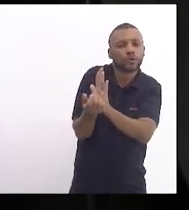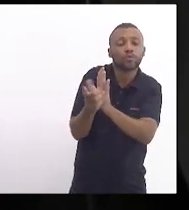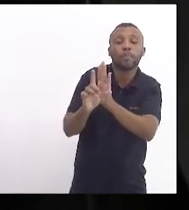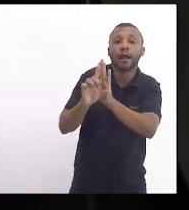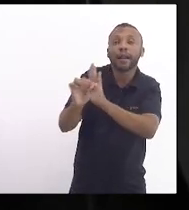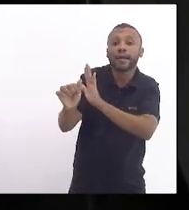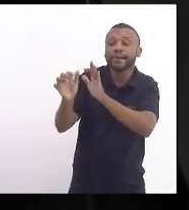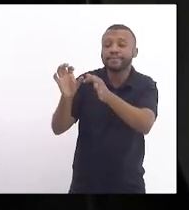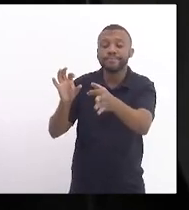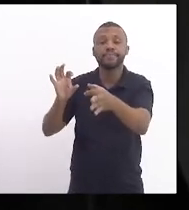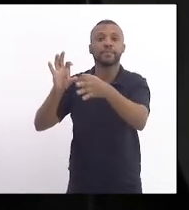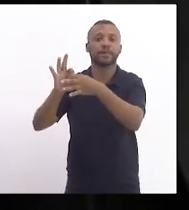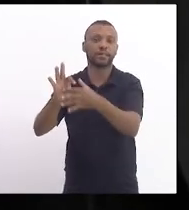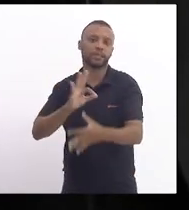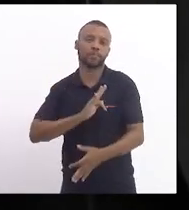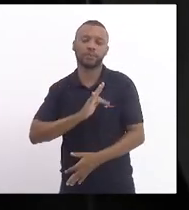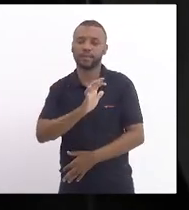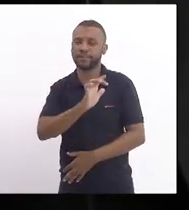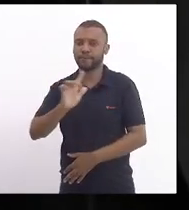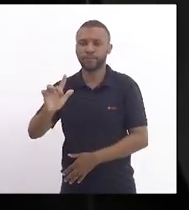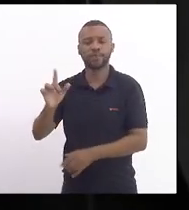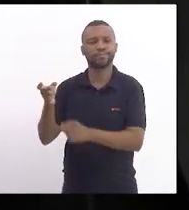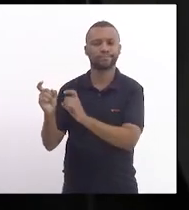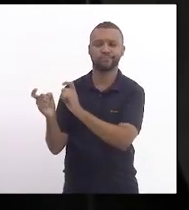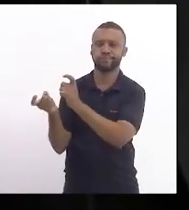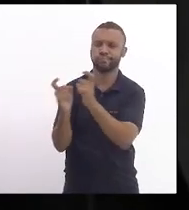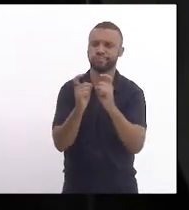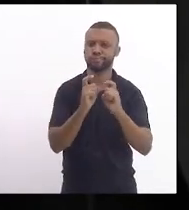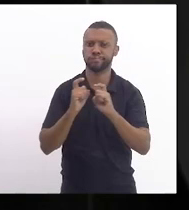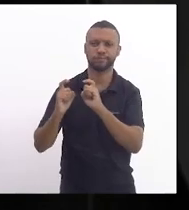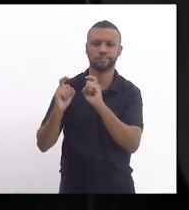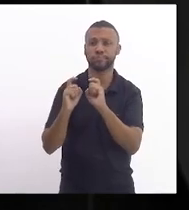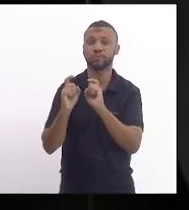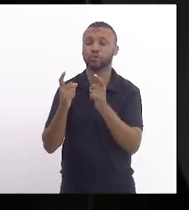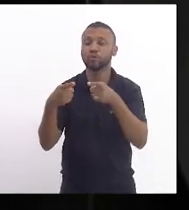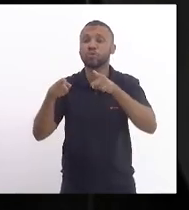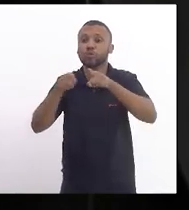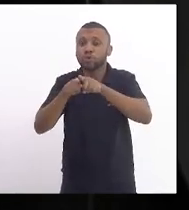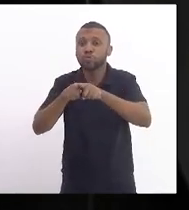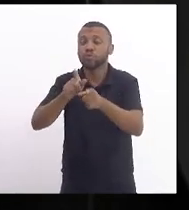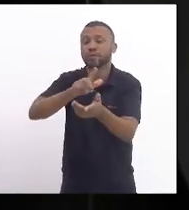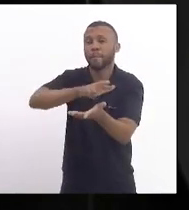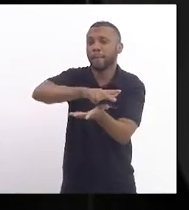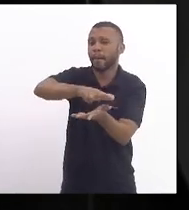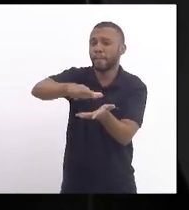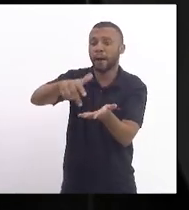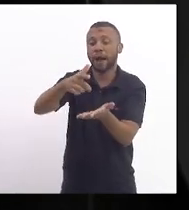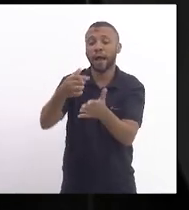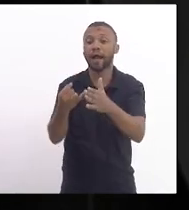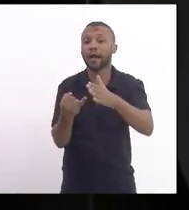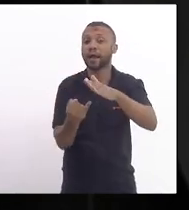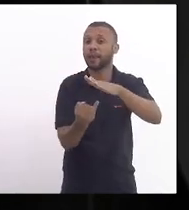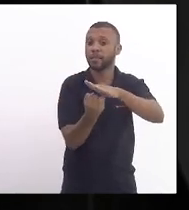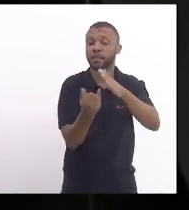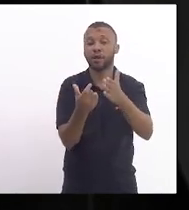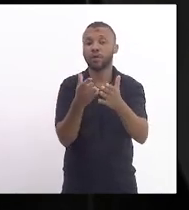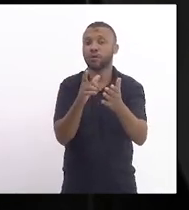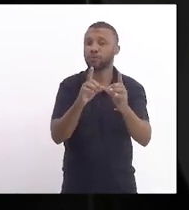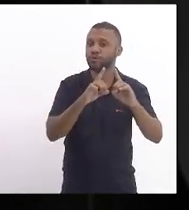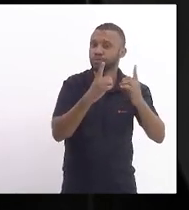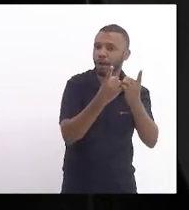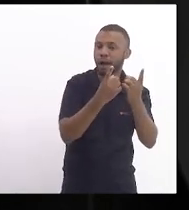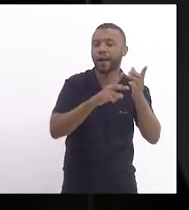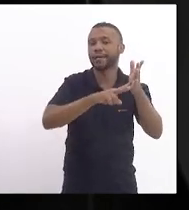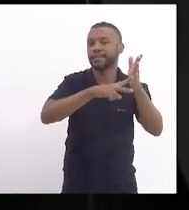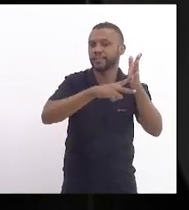orgânica que foi de batida com todos os órgãos da Polícia Civil Sobretudo com os sindicatos